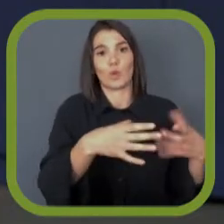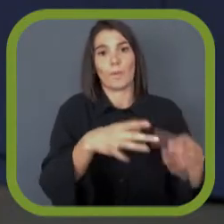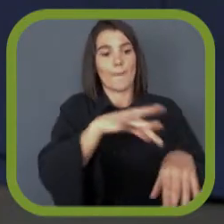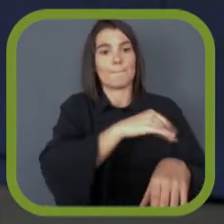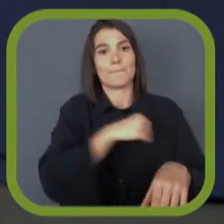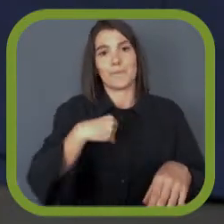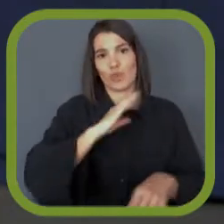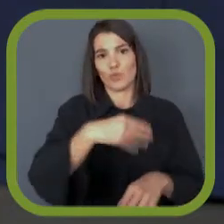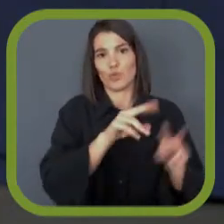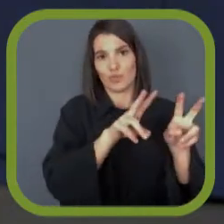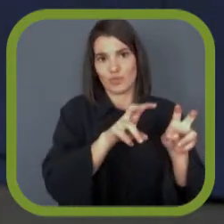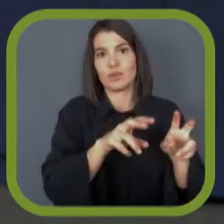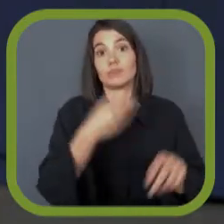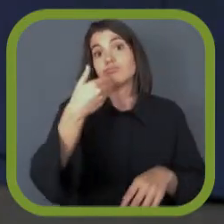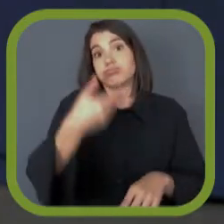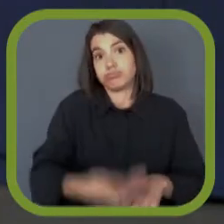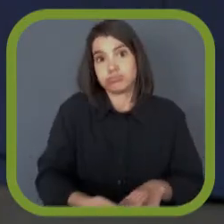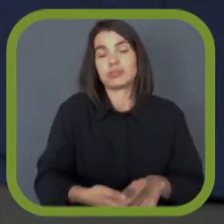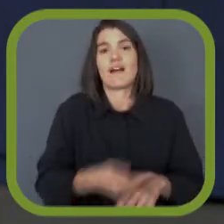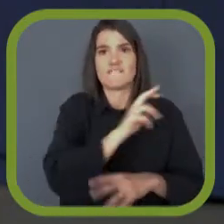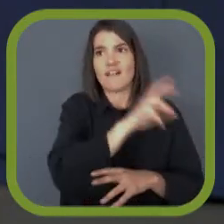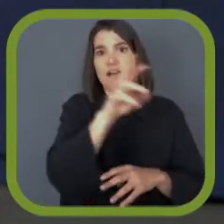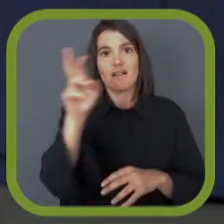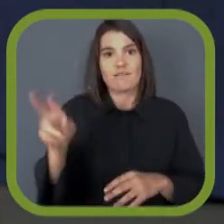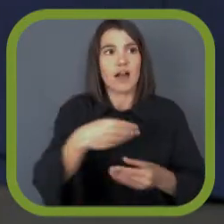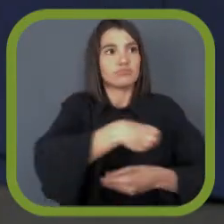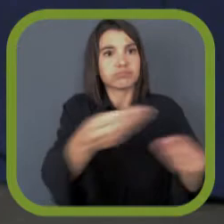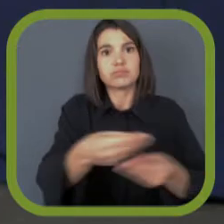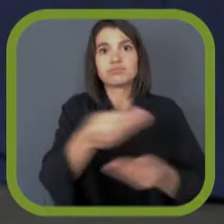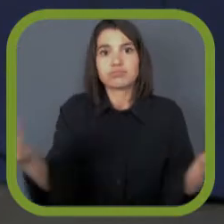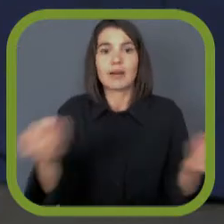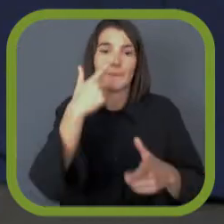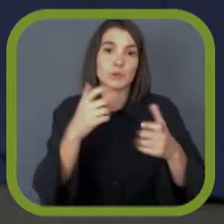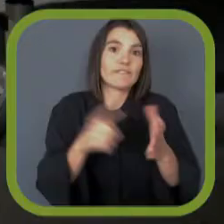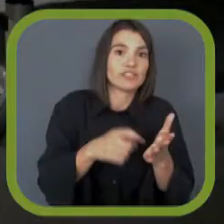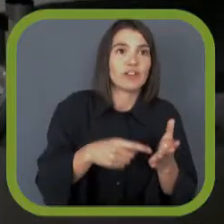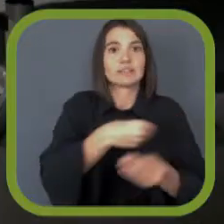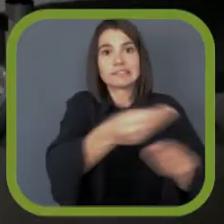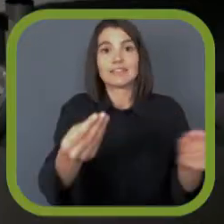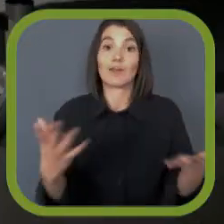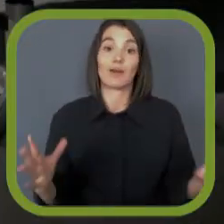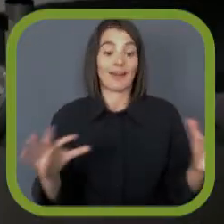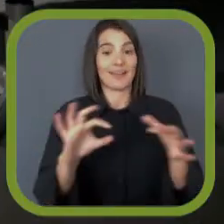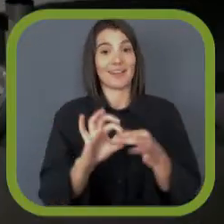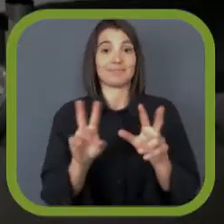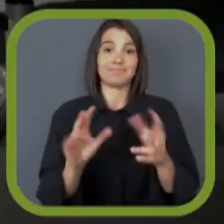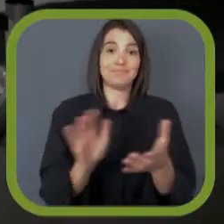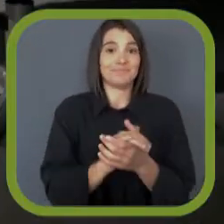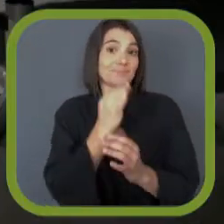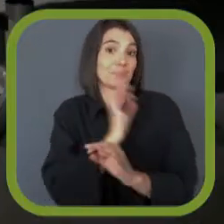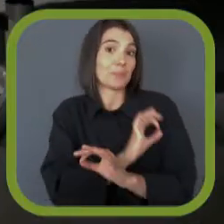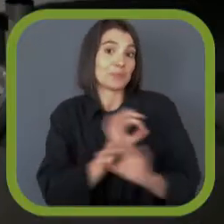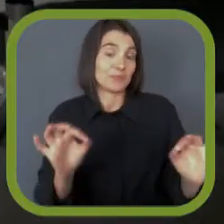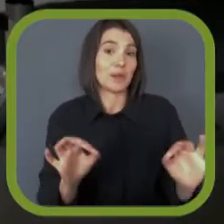médicos do mundo, que têm muita experiência em chegar à linha da frente, em chegar a quem mais precisa, e com isto foi um casamento perfeito, não é?